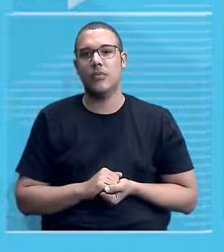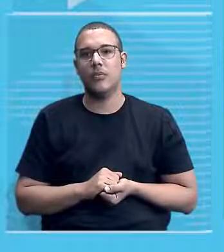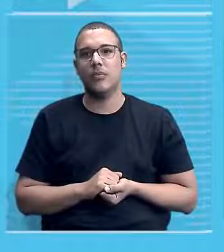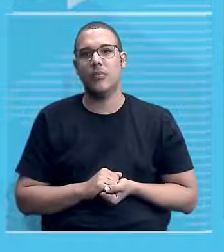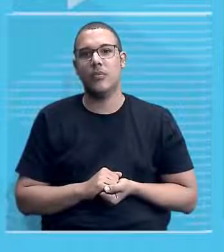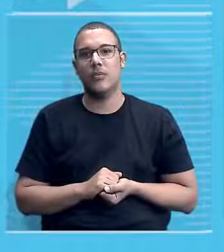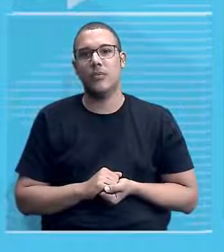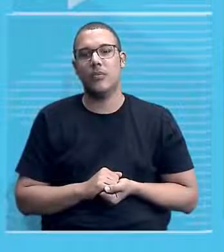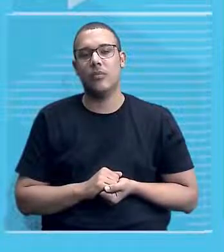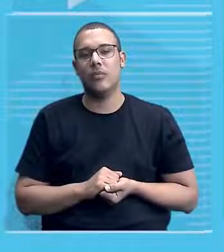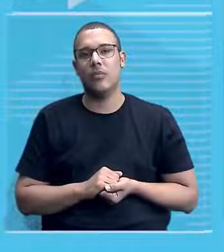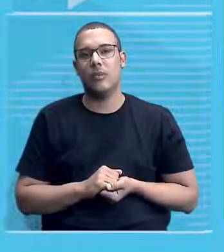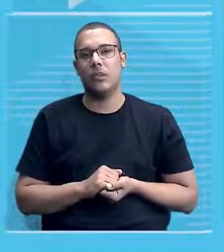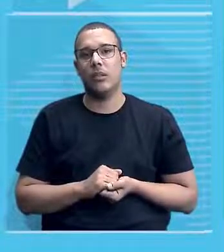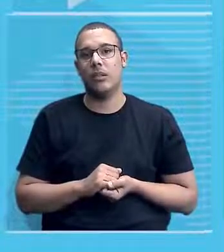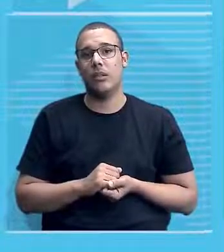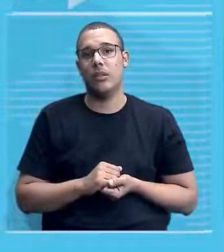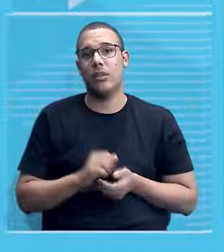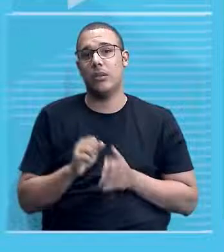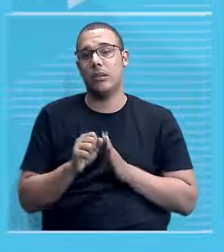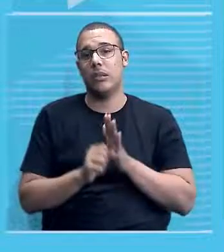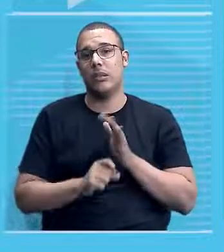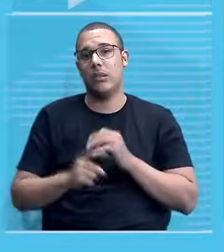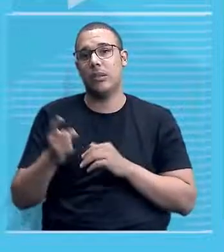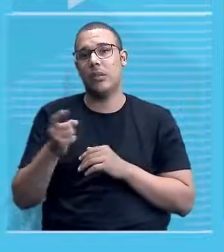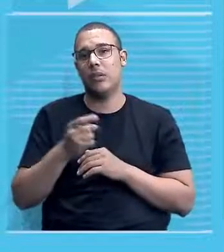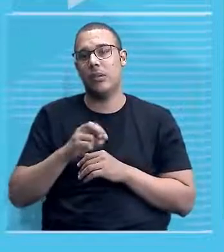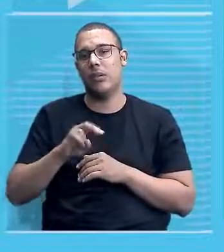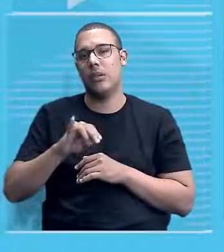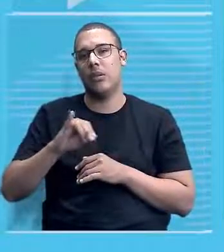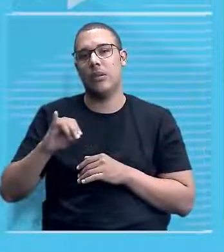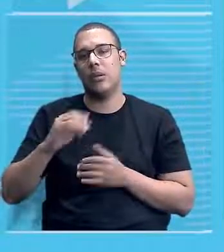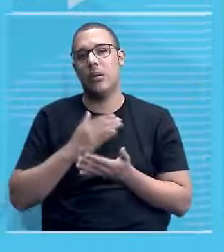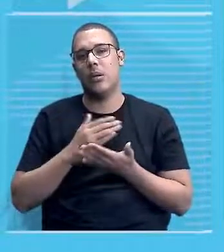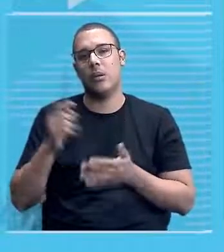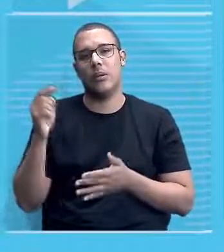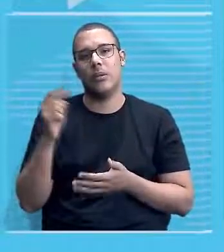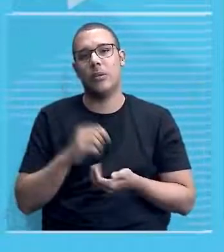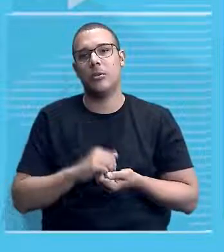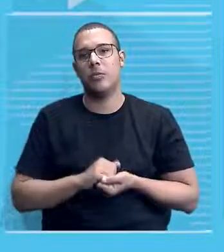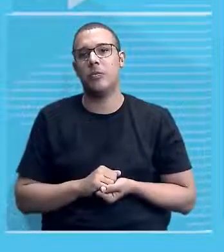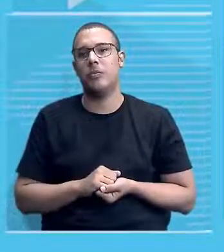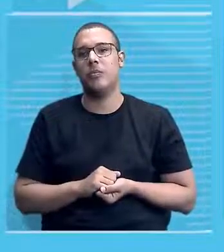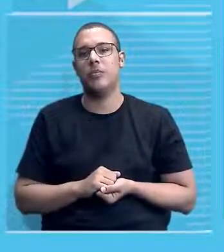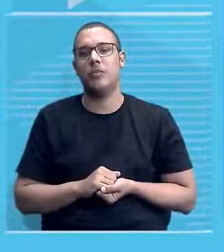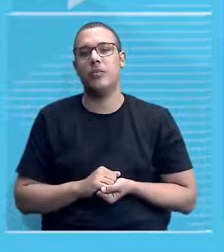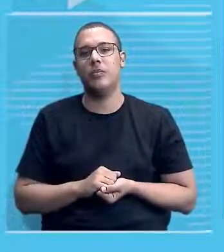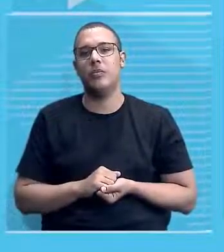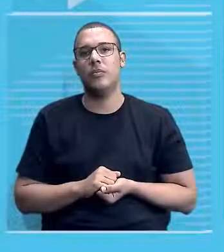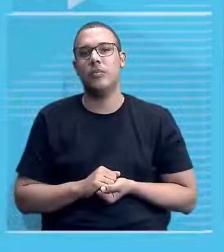então o século 18 é aqui a palavra Arcádia